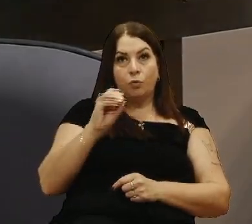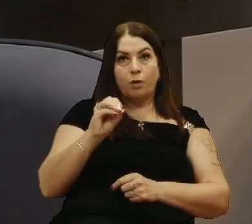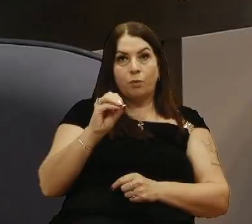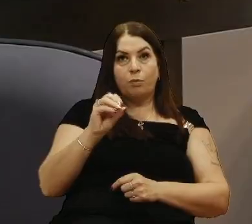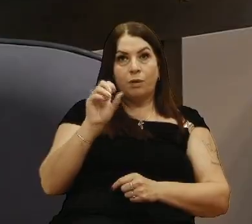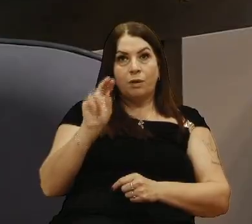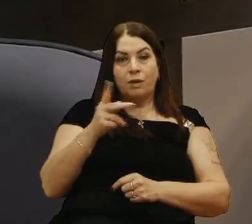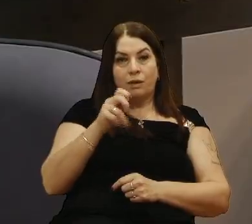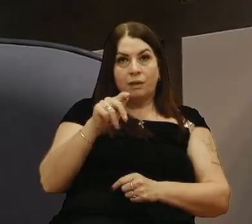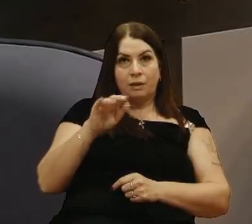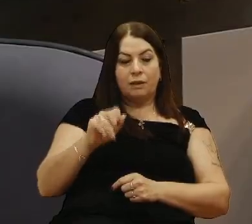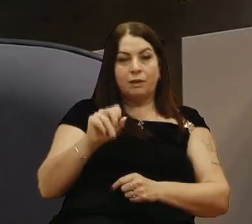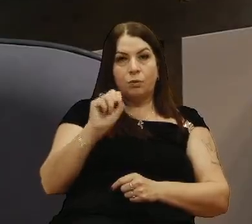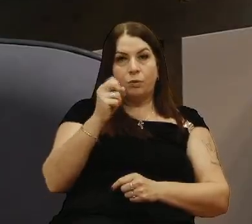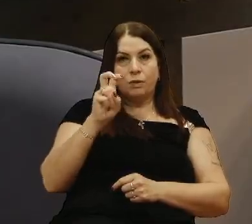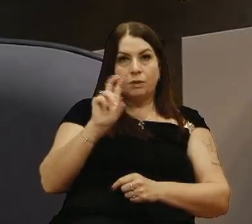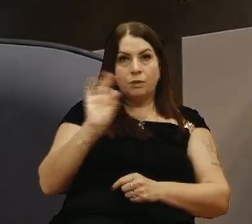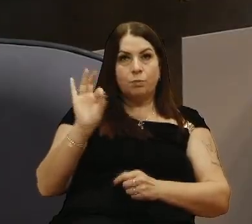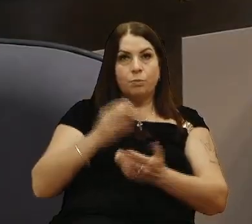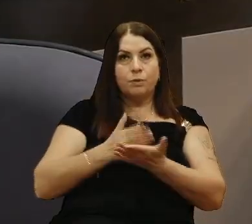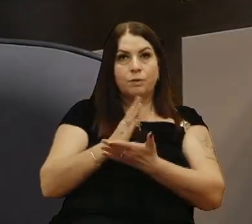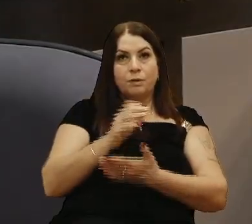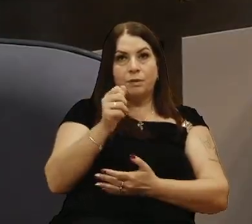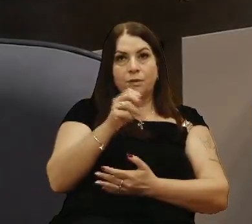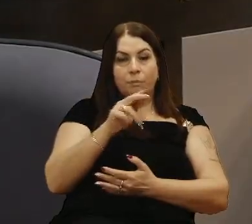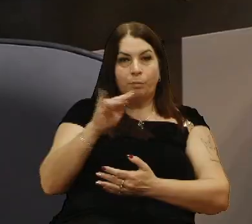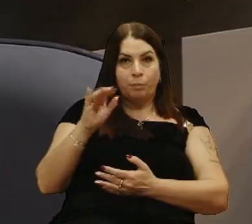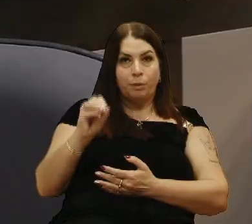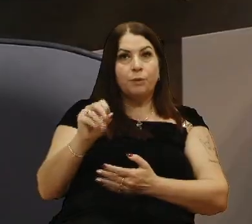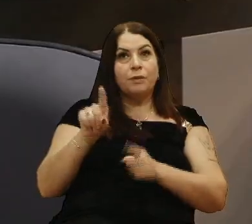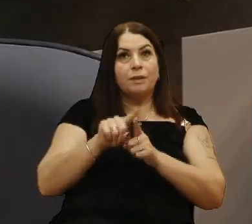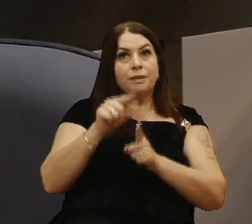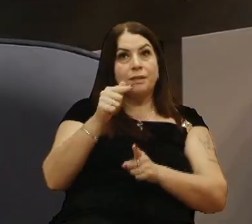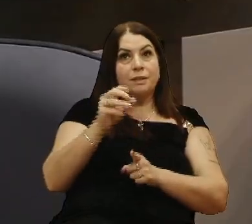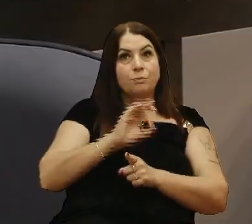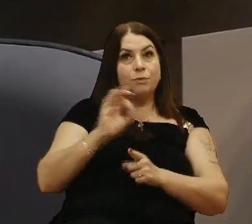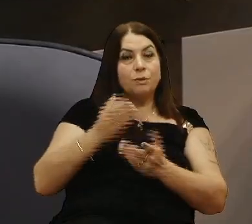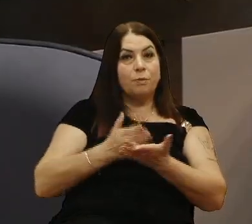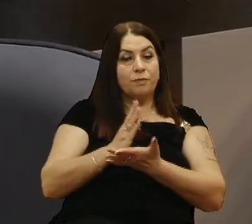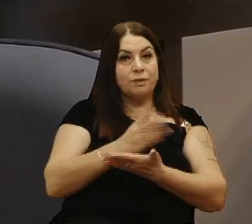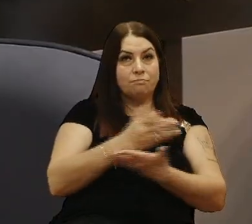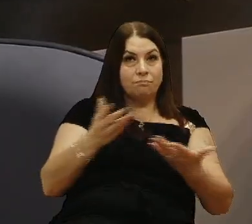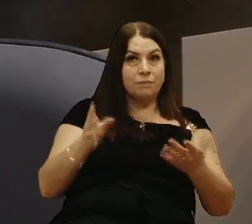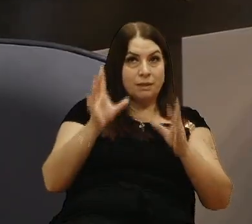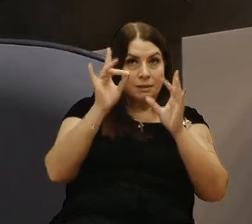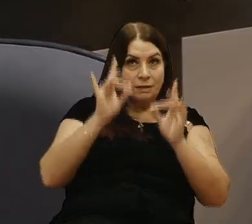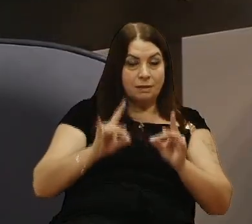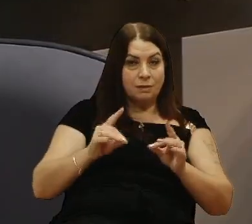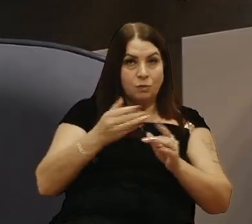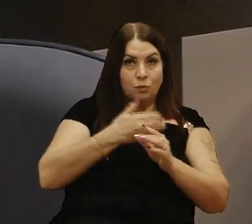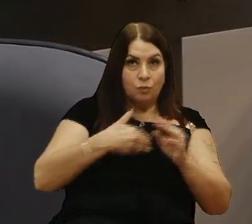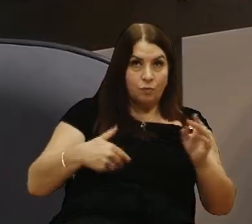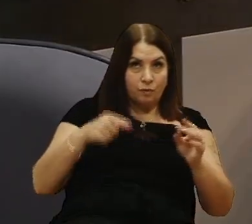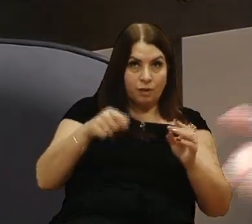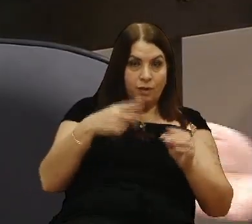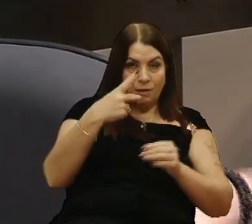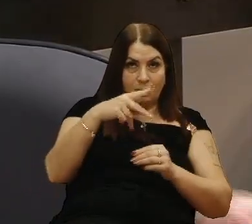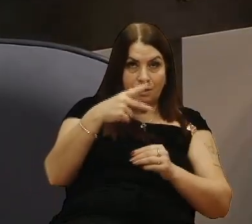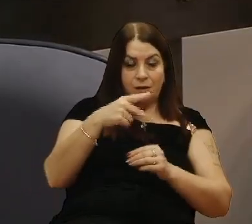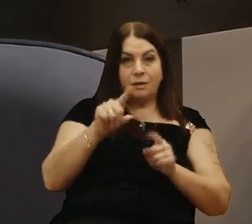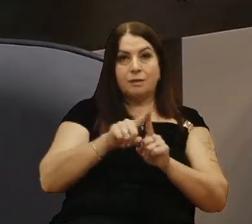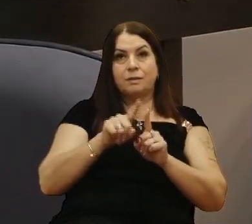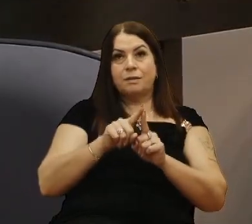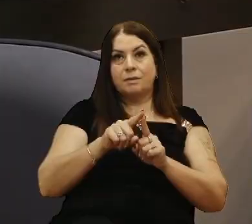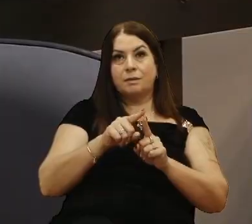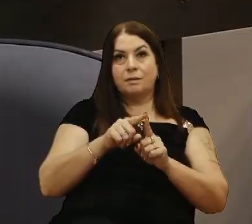está com 85% de aprovação. O Abílio, em Cuiabá, está com 70%. E detalhe, o governo deles, que eles estão,